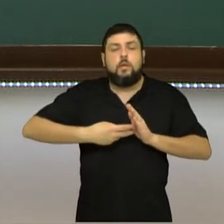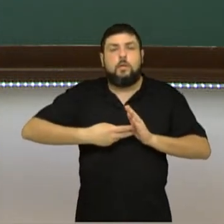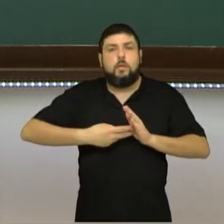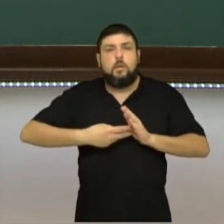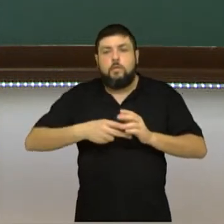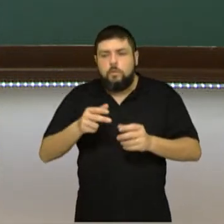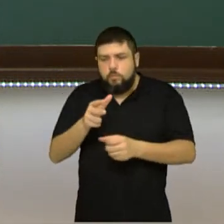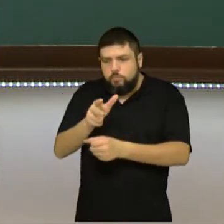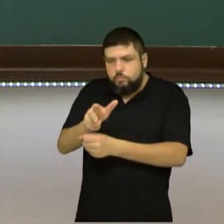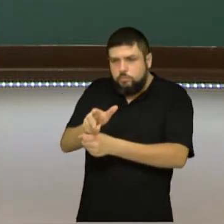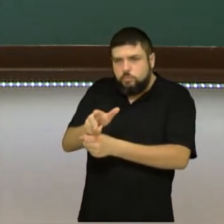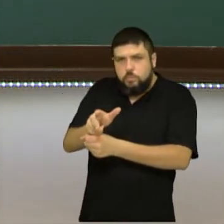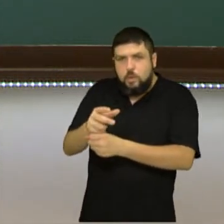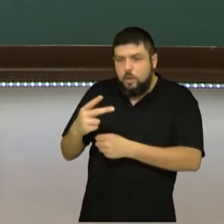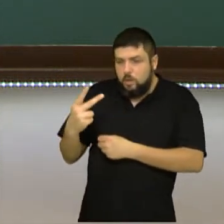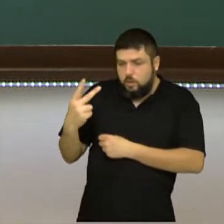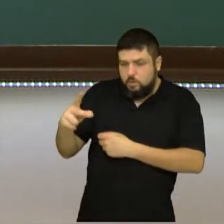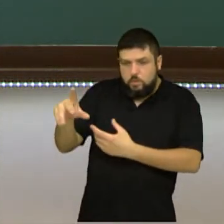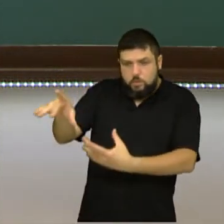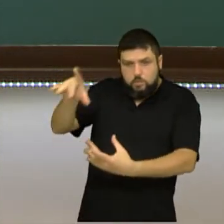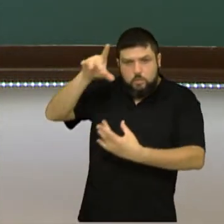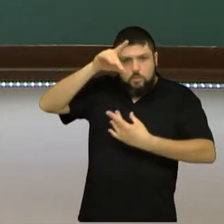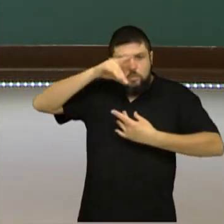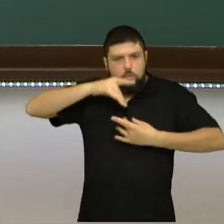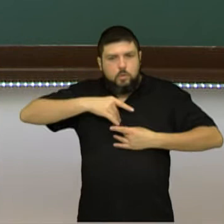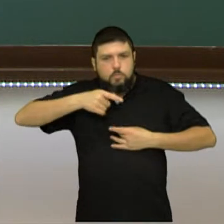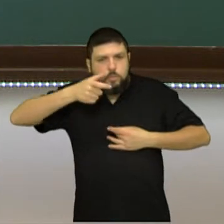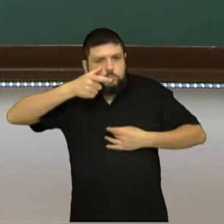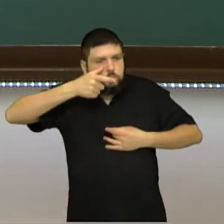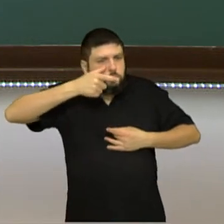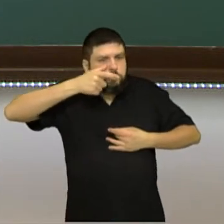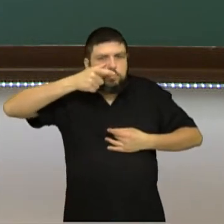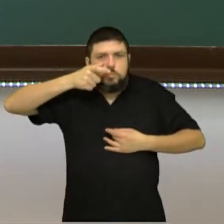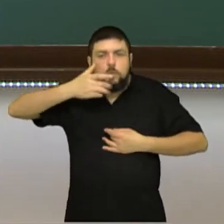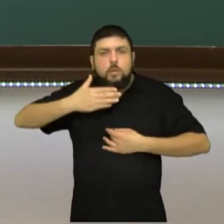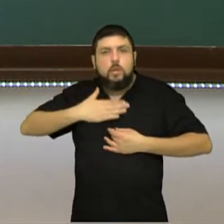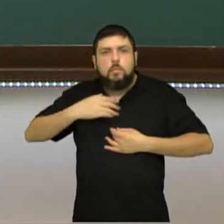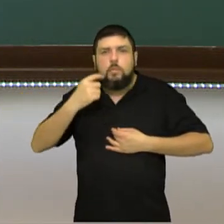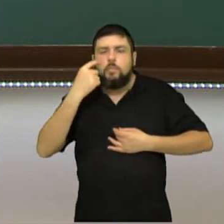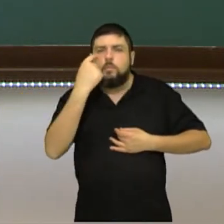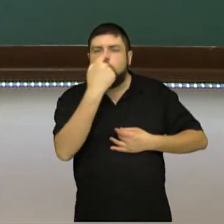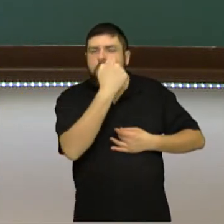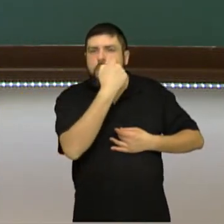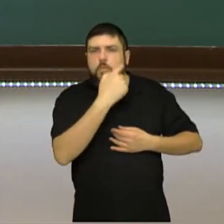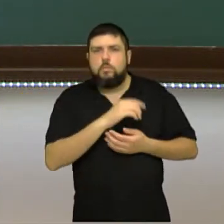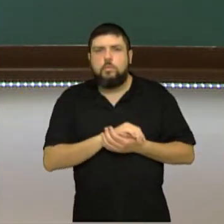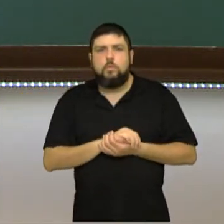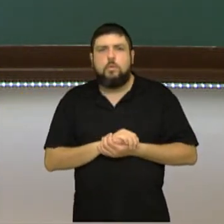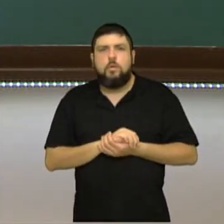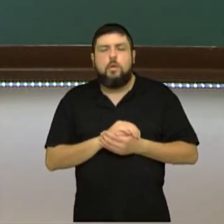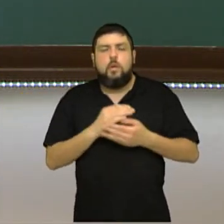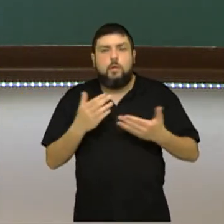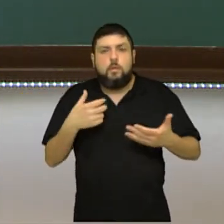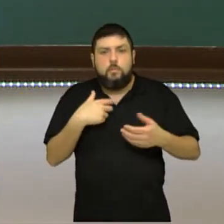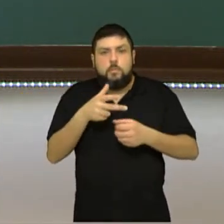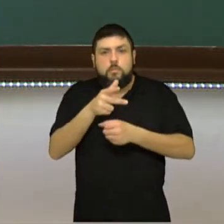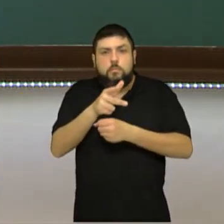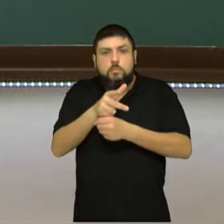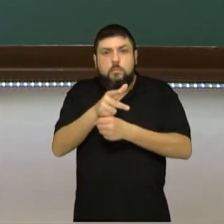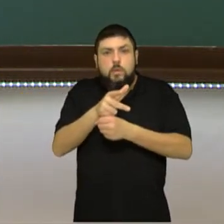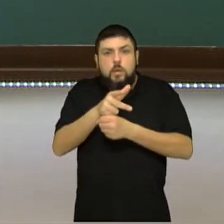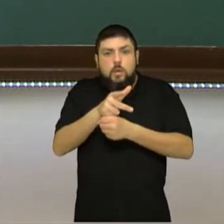a partir do que os meus olhos estão vendo. Então a cena, quando a câmera passa a ser os olhos do